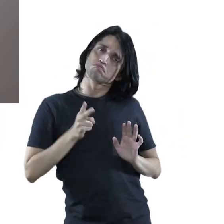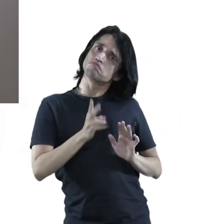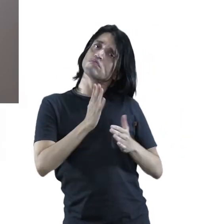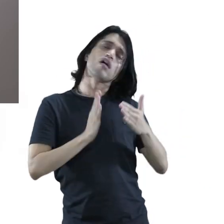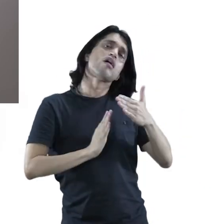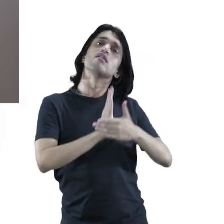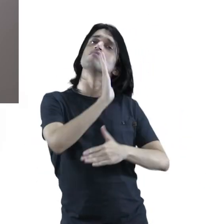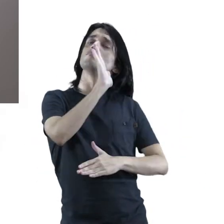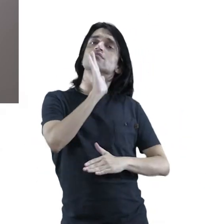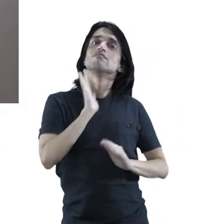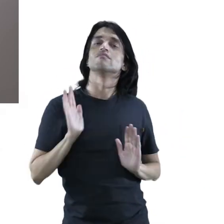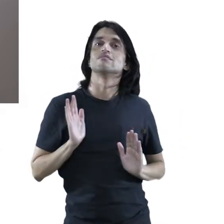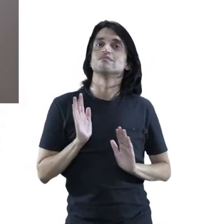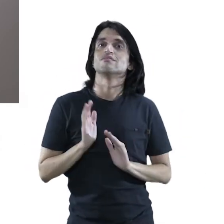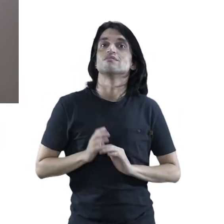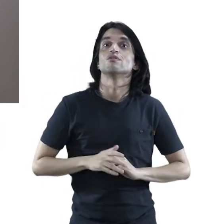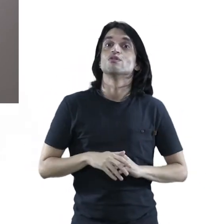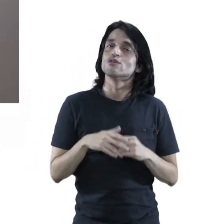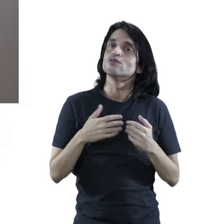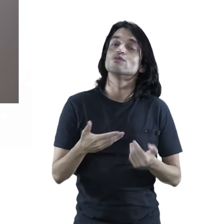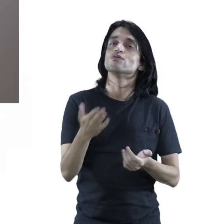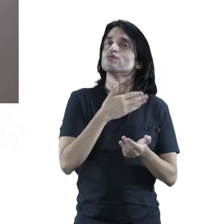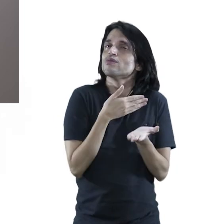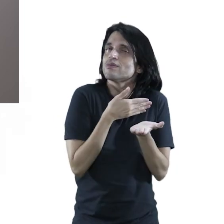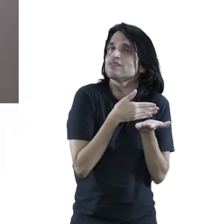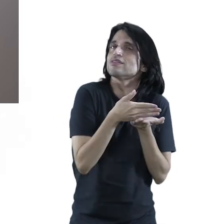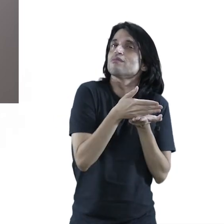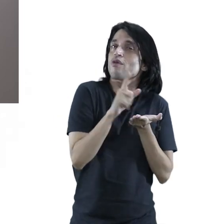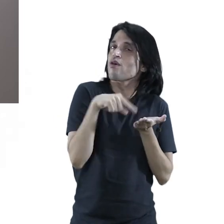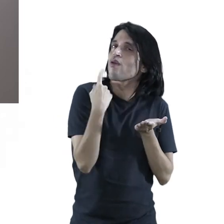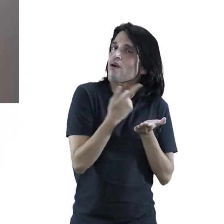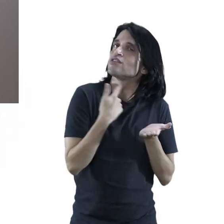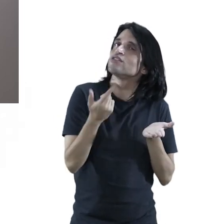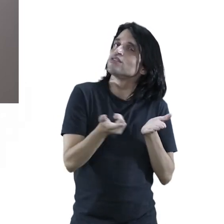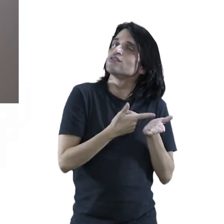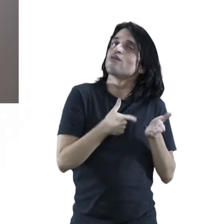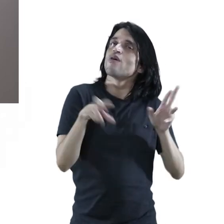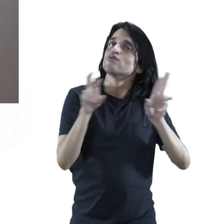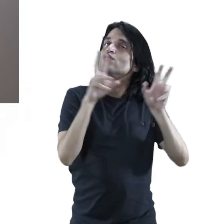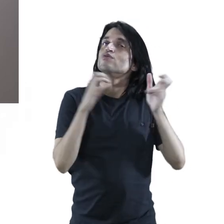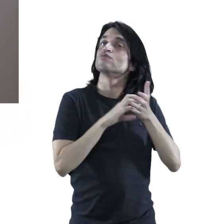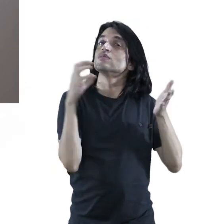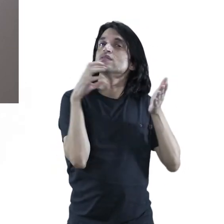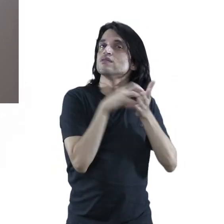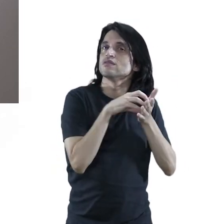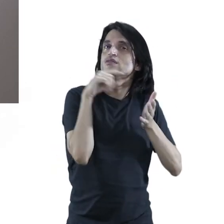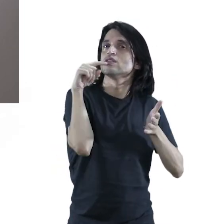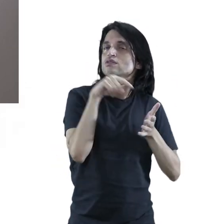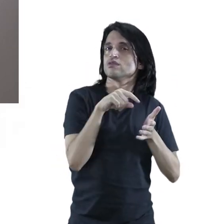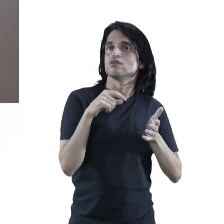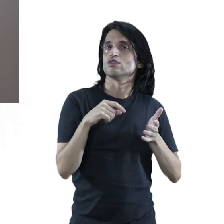vem logo em mente são os números. Mas a geometria mostra que vai além. Na verdade, no início, vocês lembram